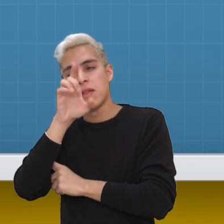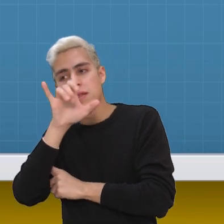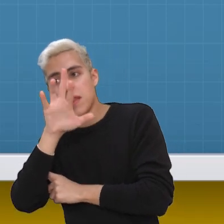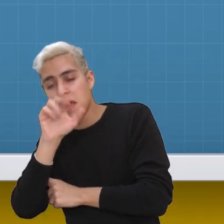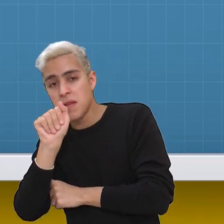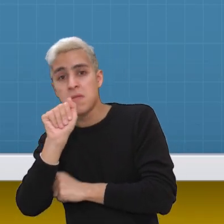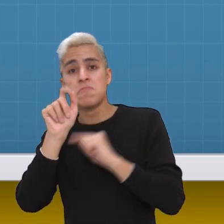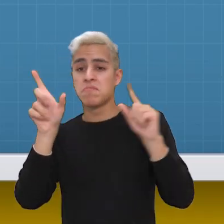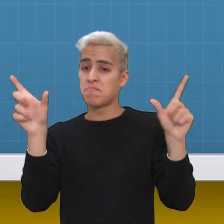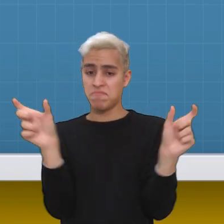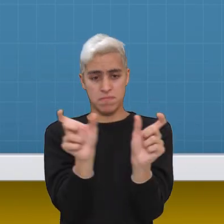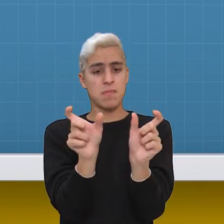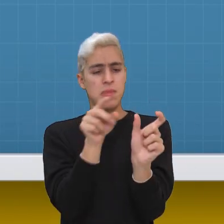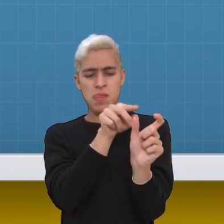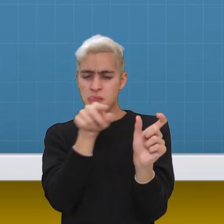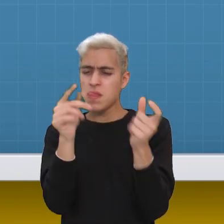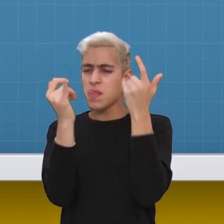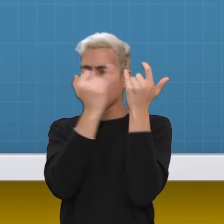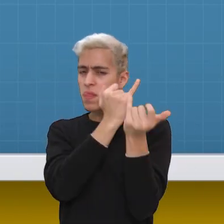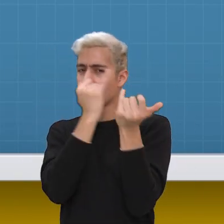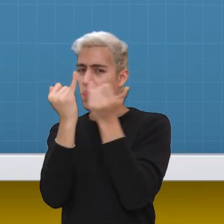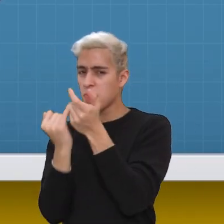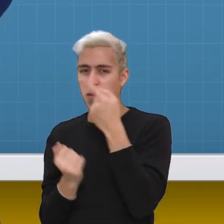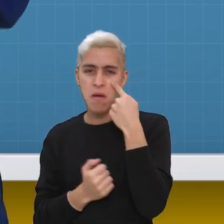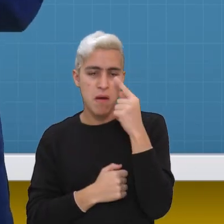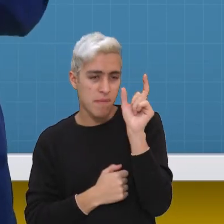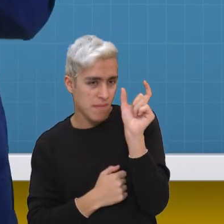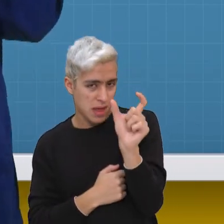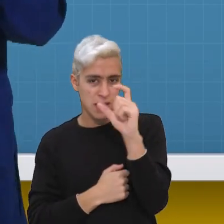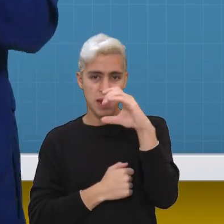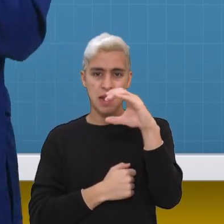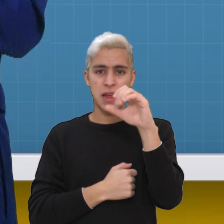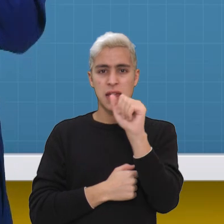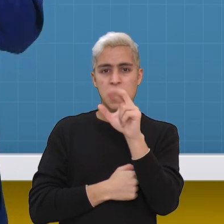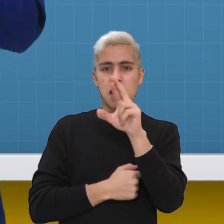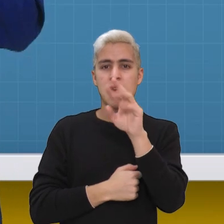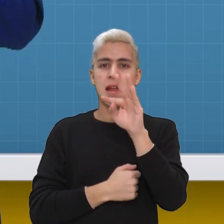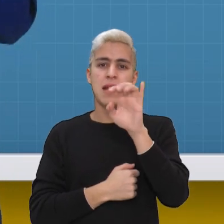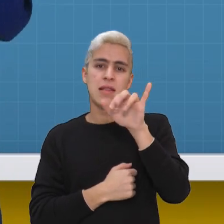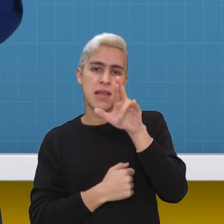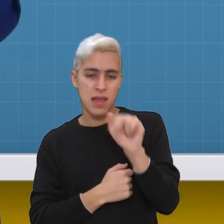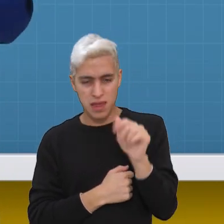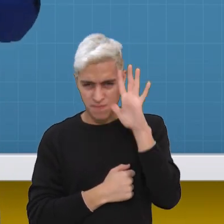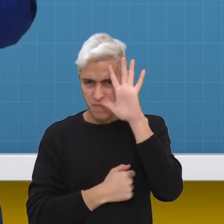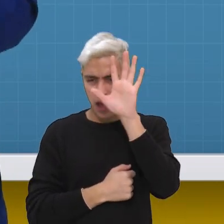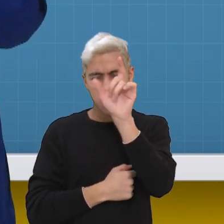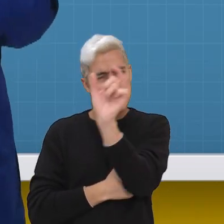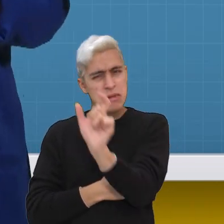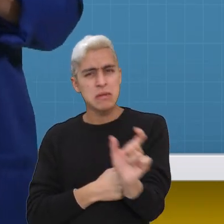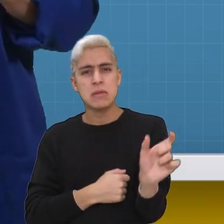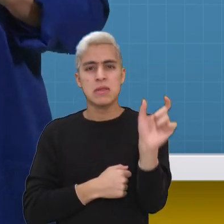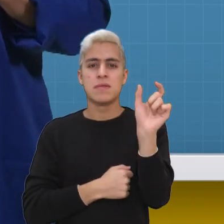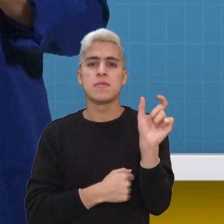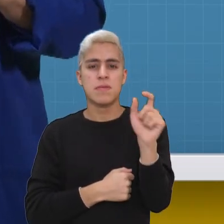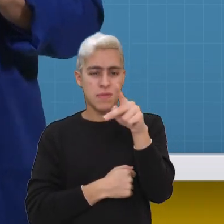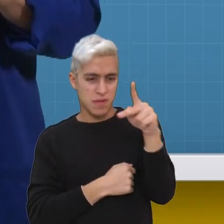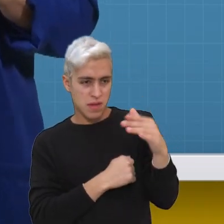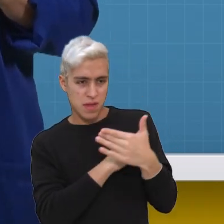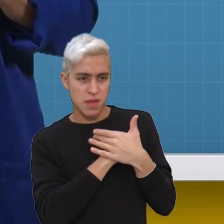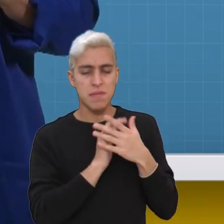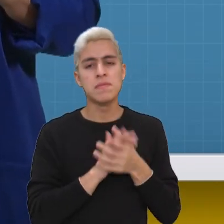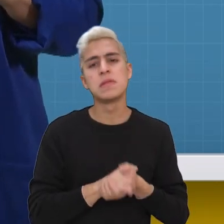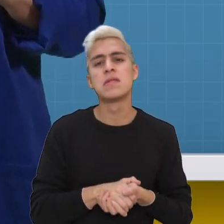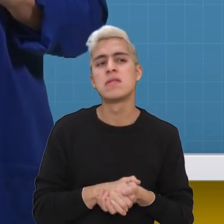mamadeira. Você viu que fácil? Olha a palavra carteira. Imagina a palavra carteira. Tá lá. O professor Giz vai nos